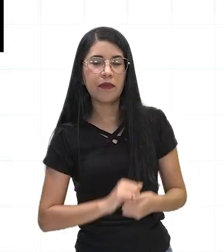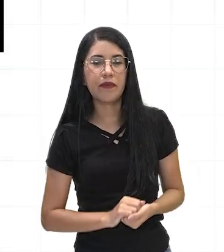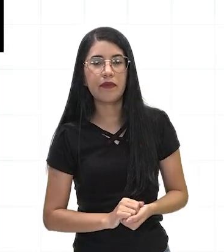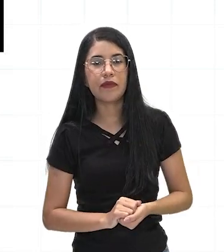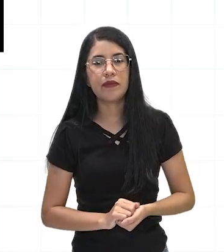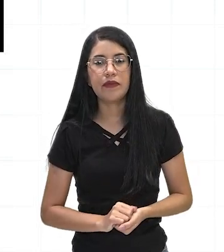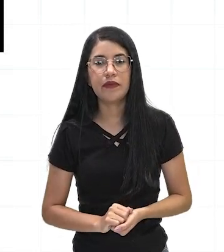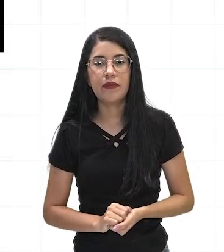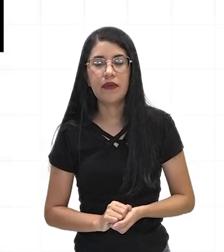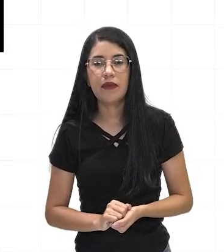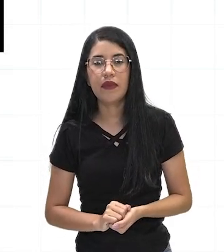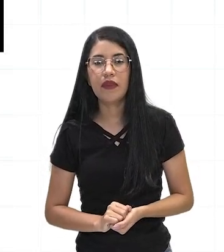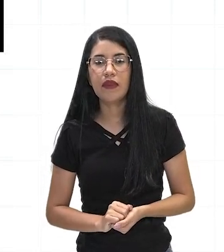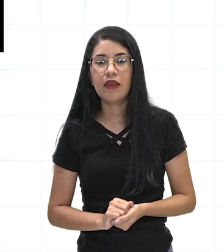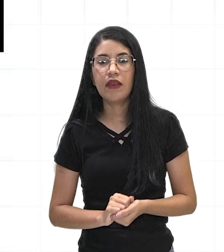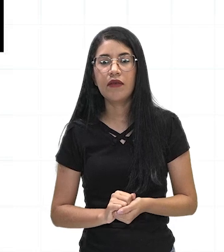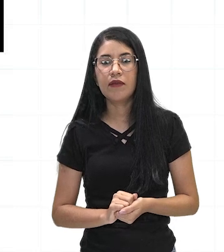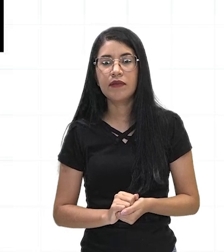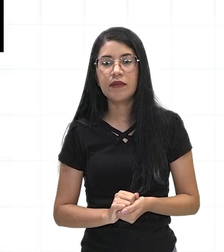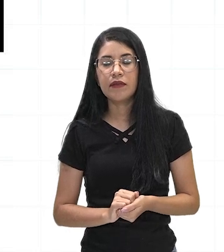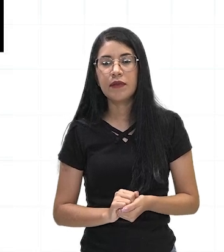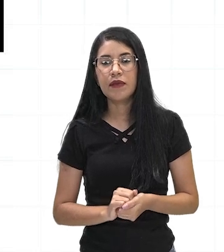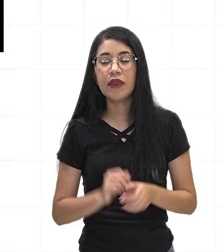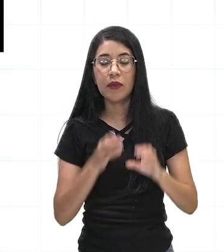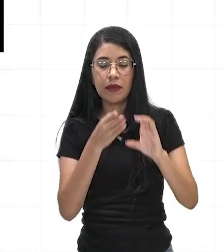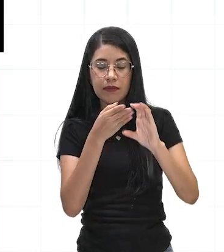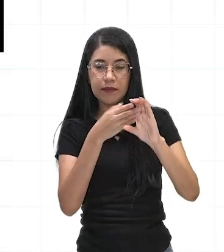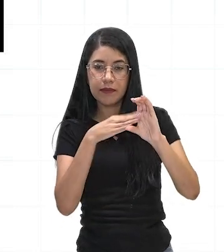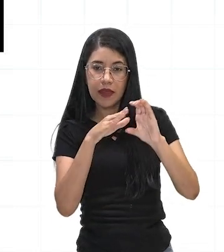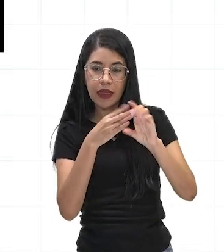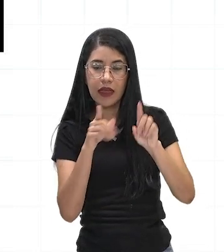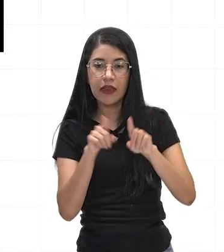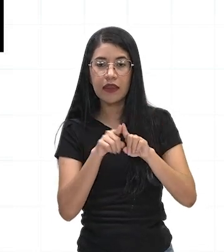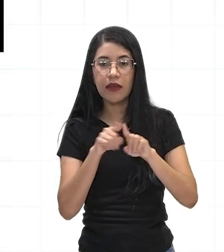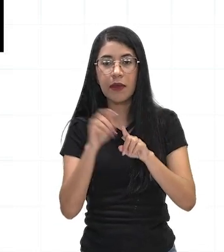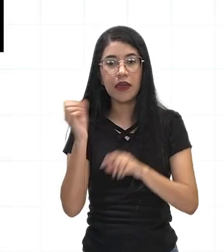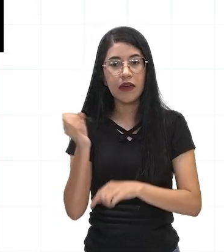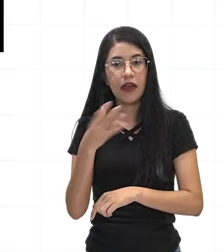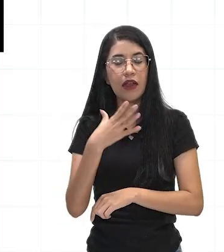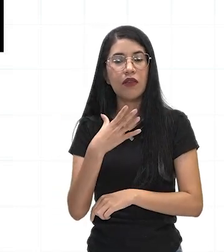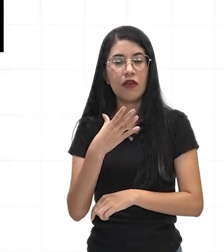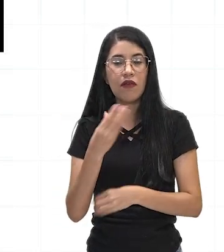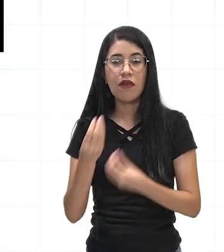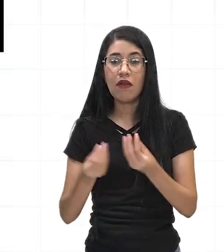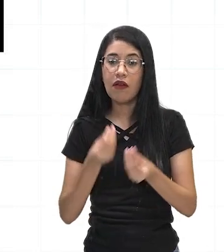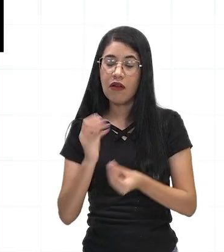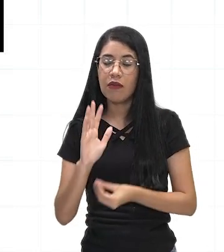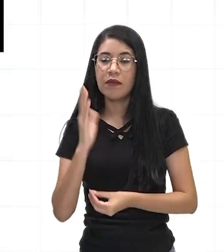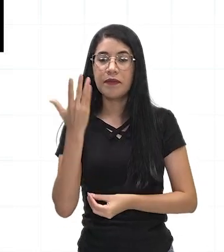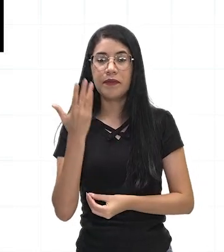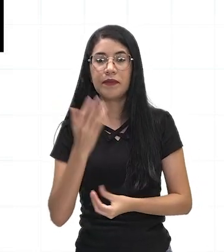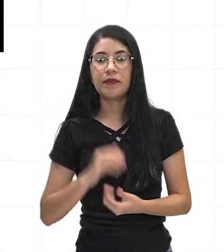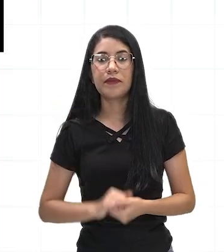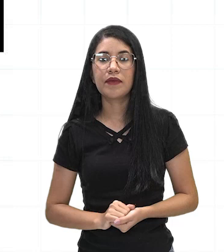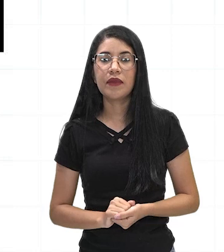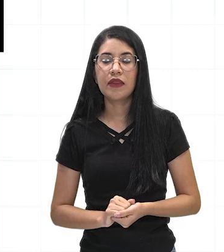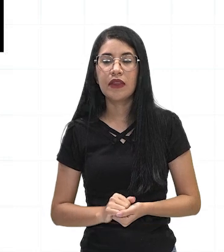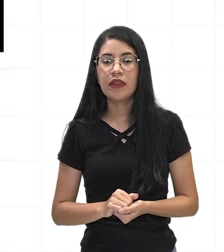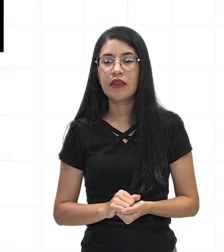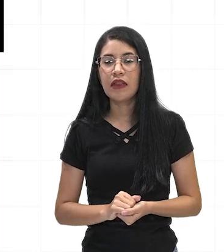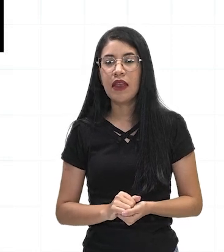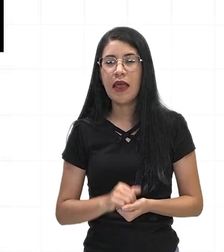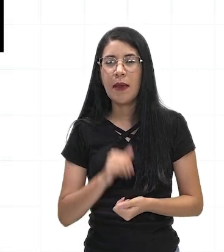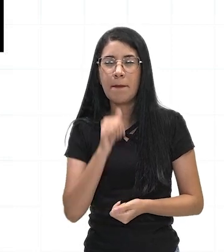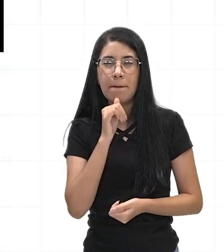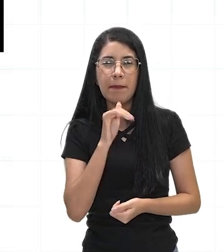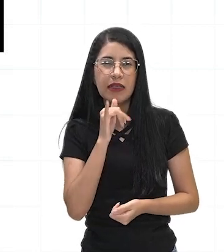aquele pequeno lateralzinho ali. Então nós temos a lua minguante e também a lua nova. No caso da lua nova, é como se ela estivesse